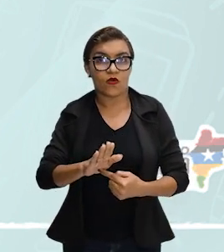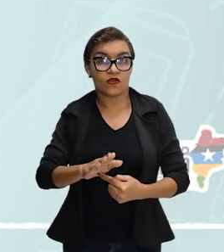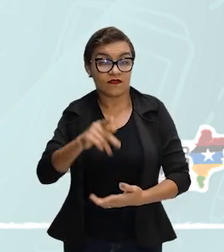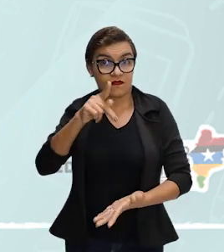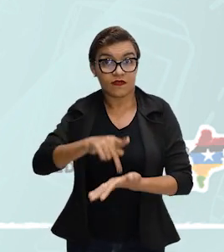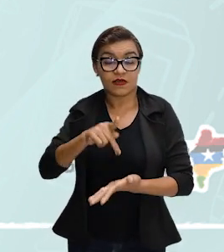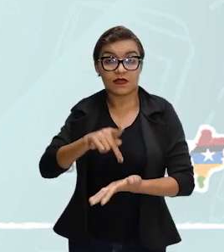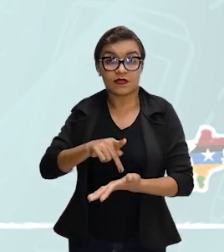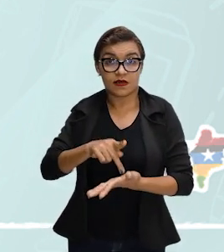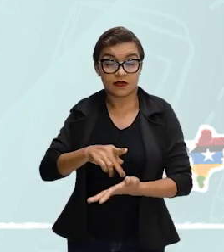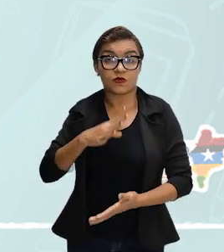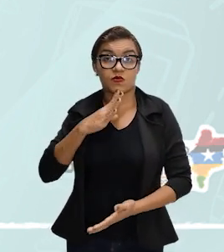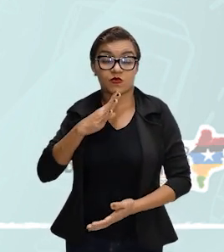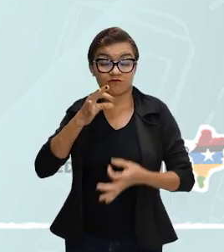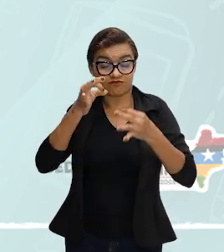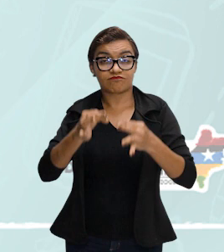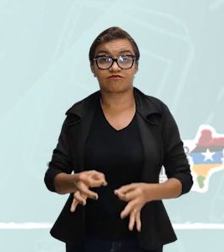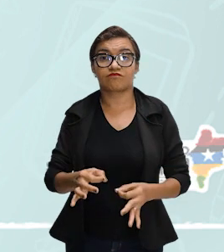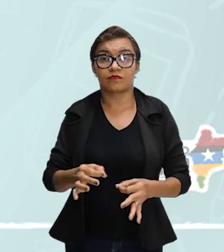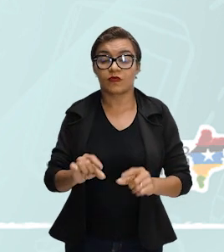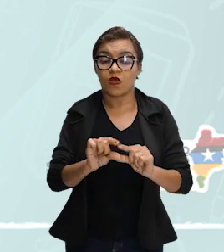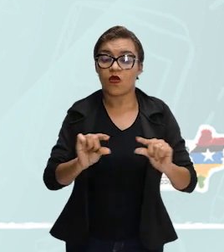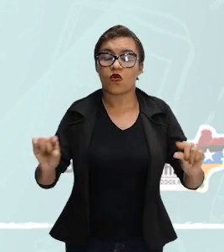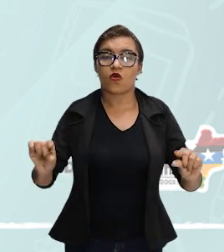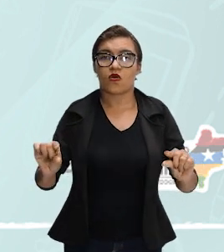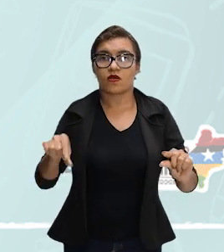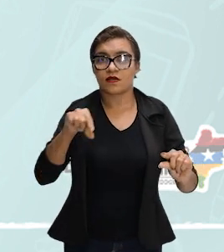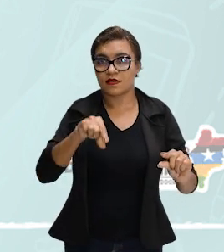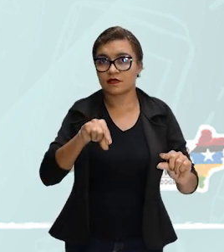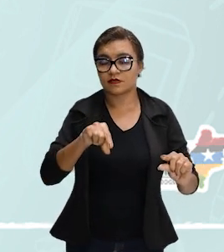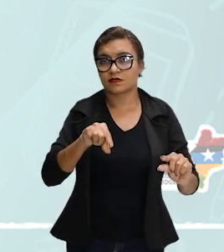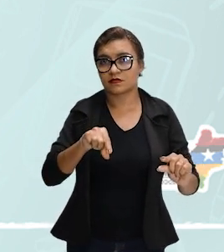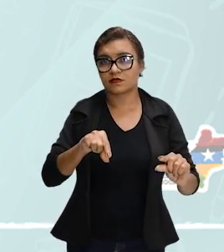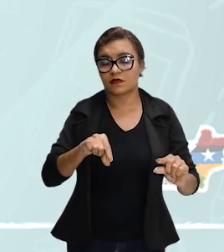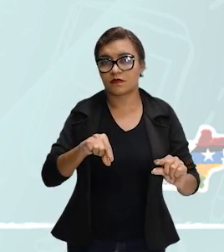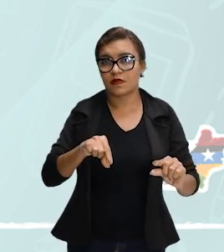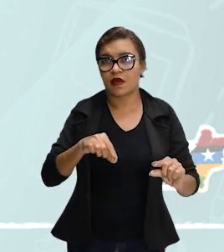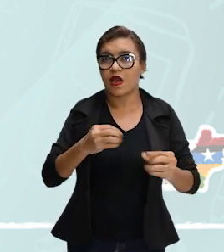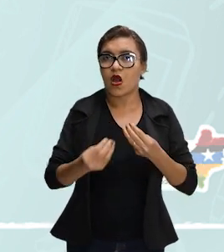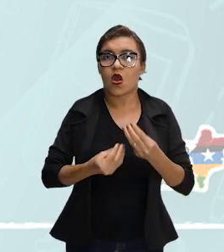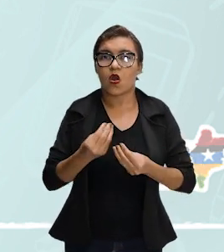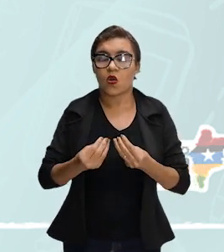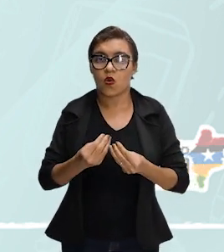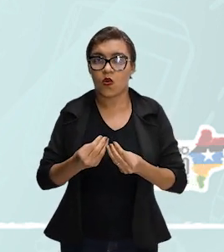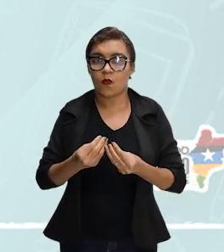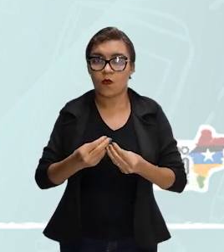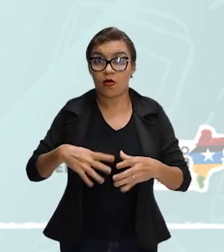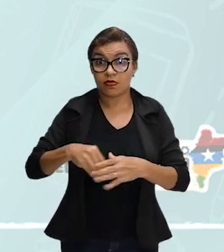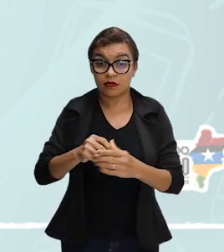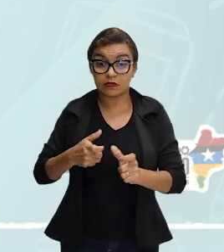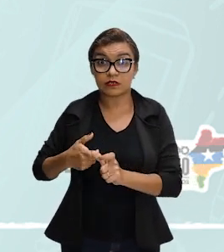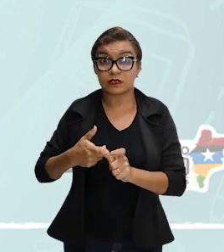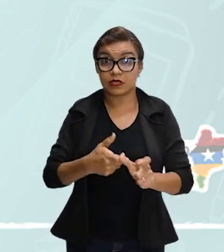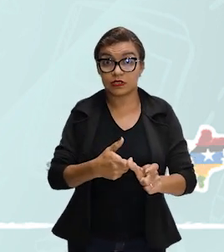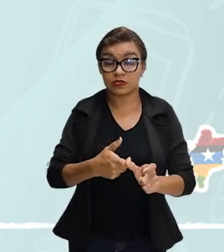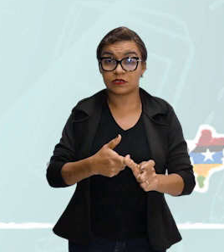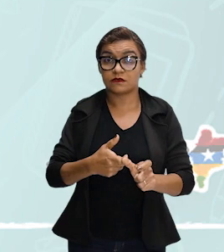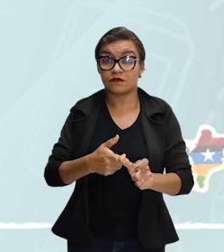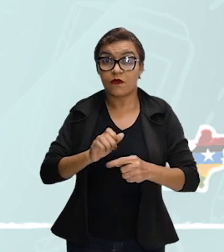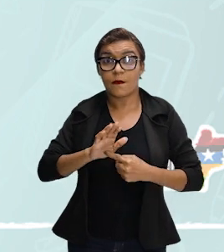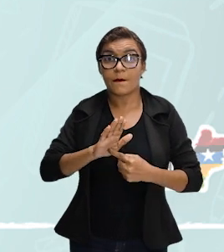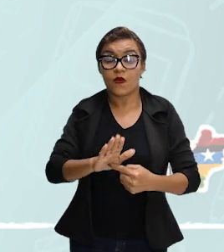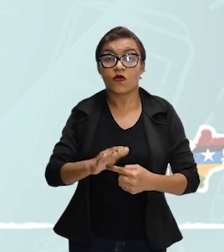As orações não subordinadas se constroem no indicativo, tá? Expressa informação